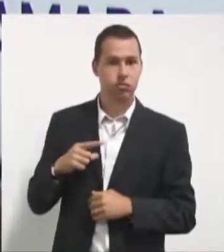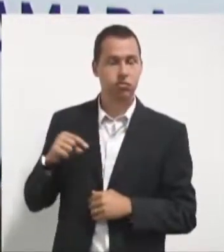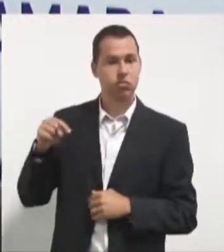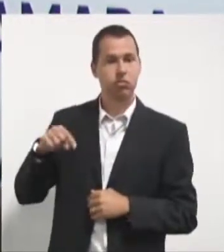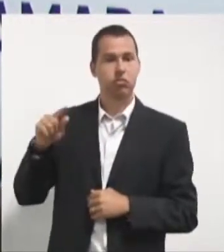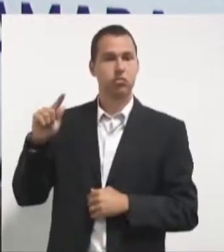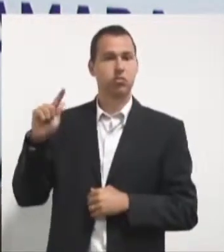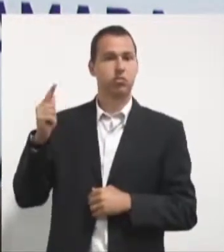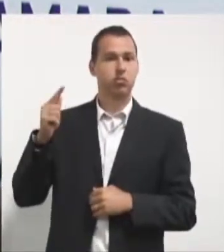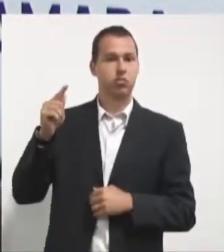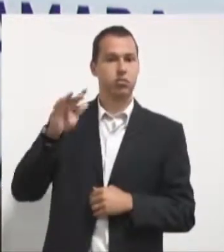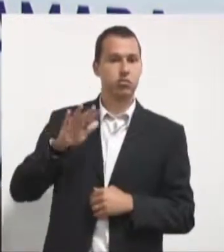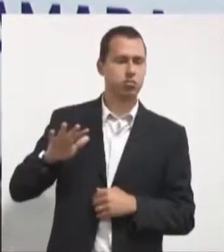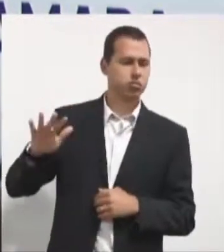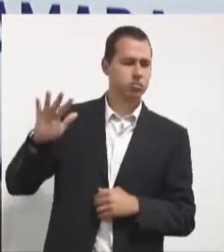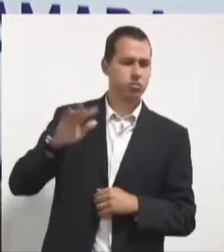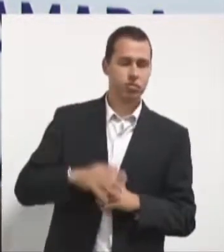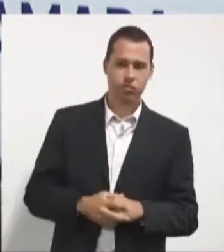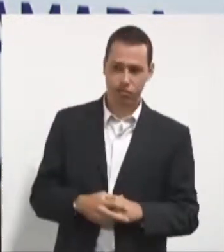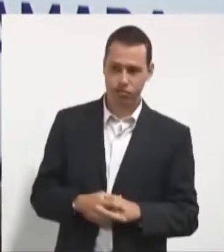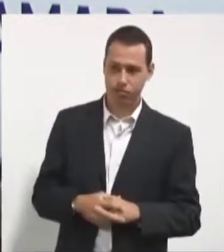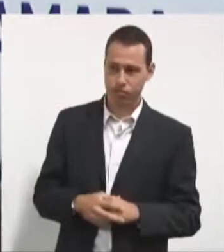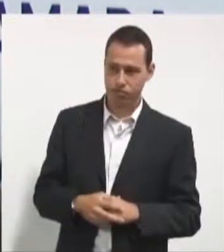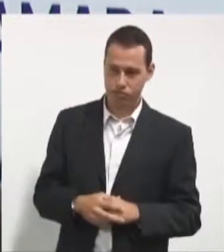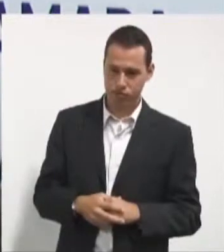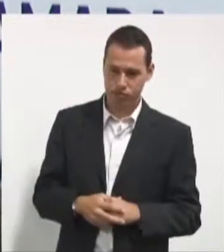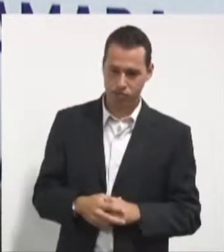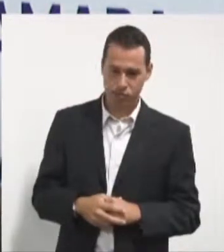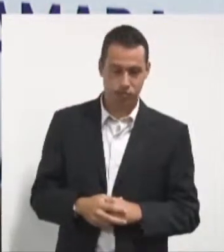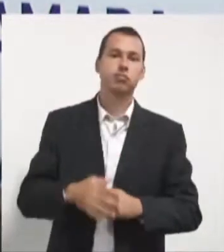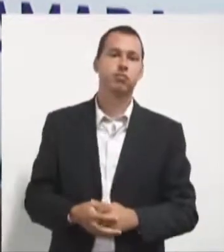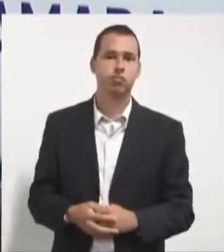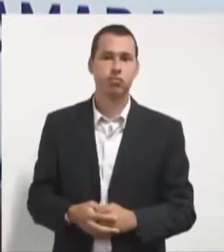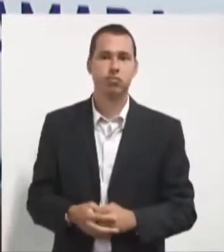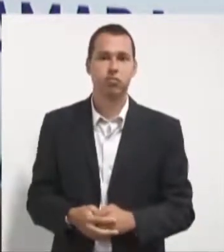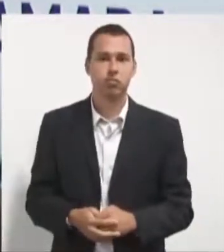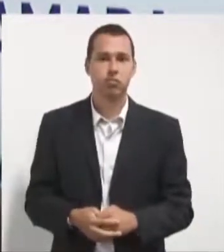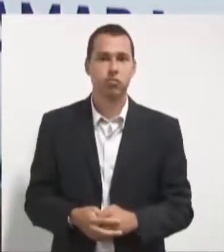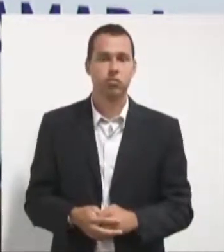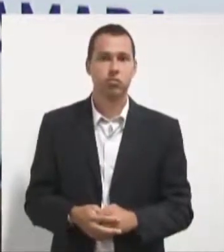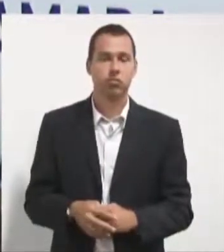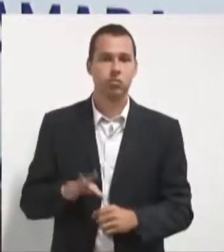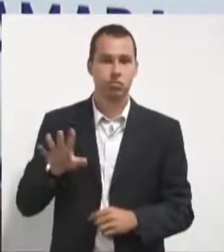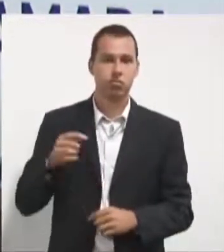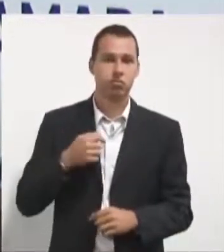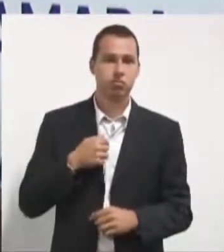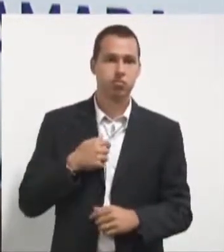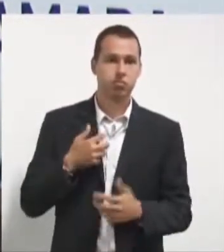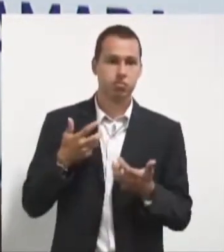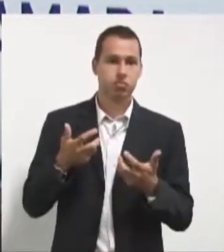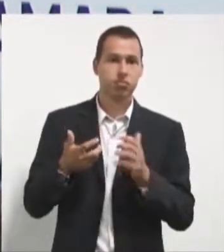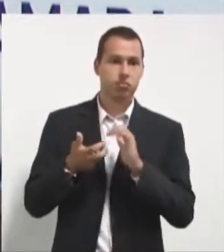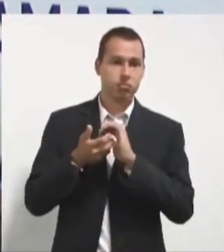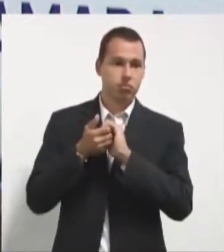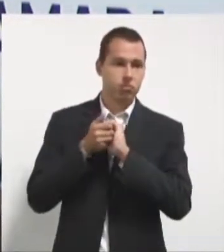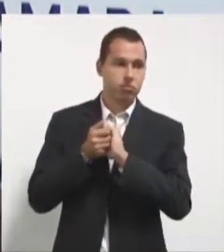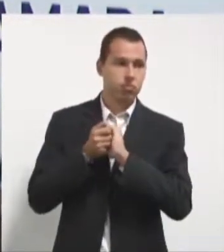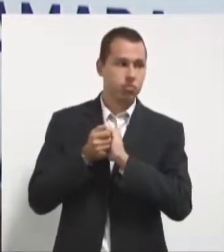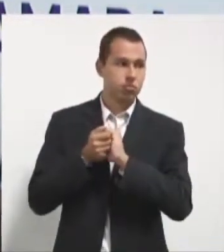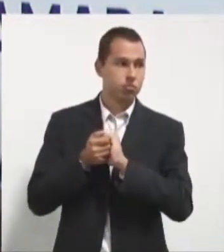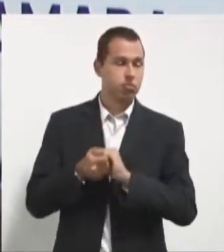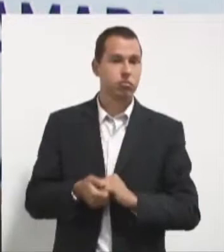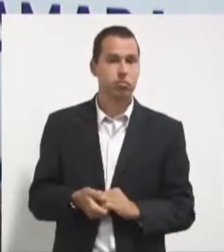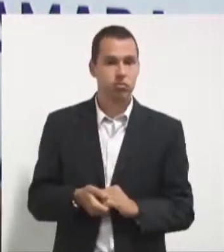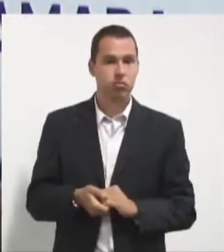campus anápolis iso ontem mas eu quero cumprimentar aqui desta tribuna